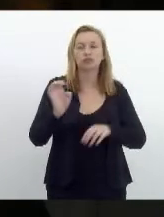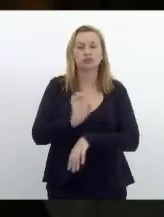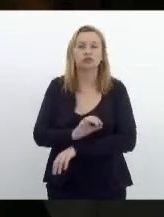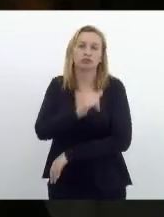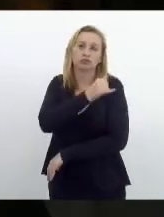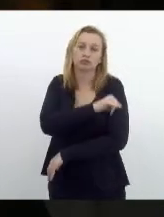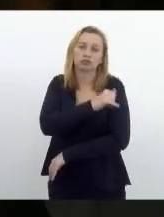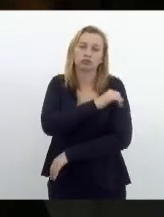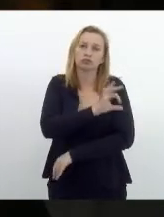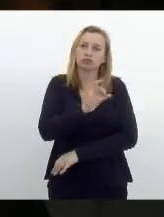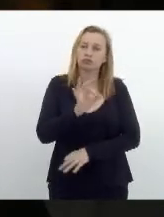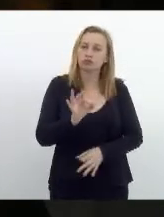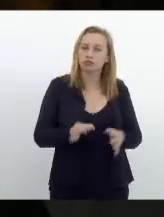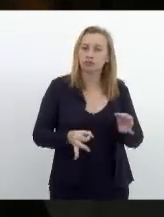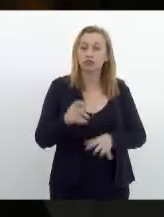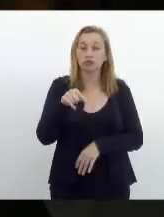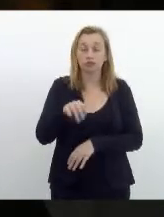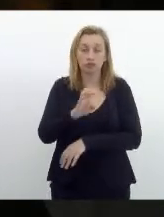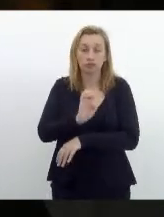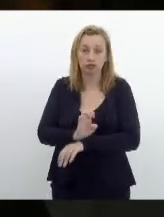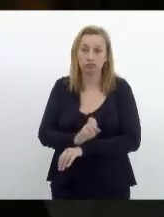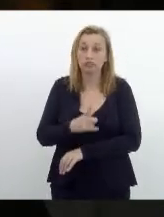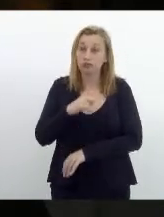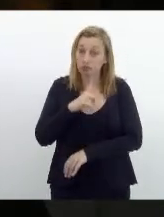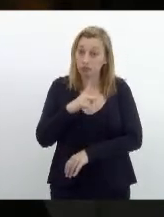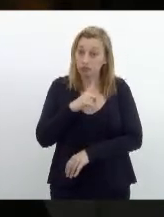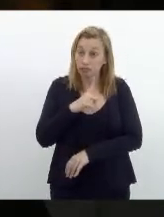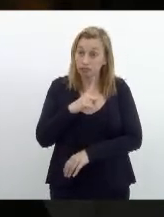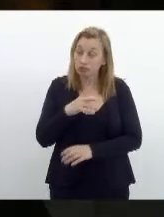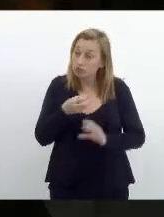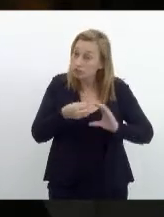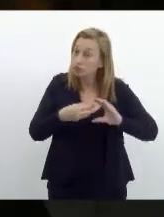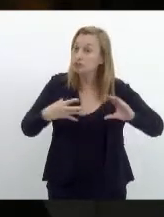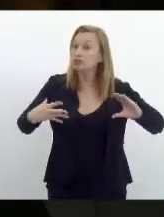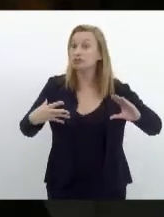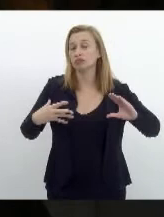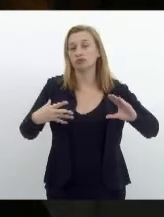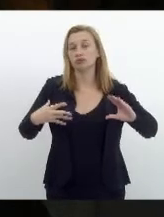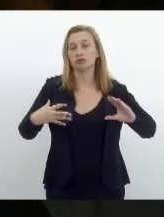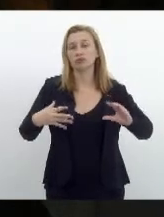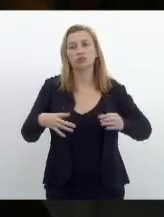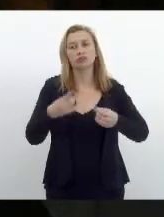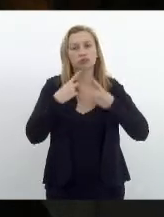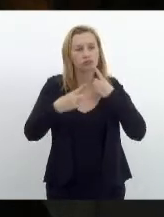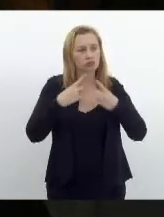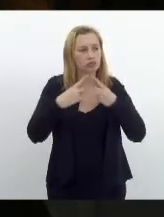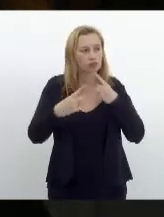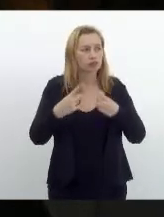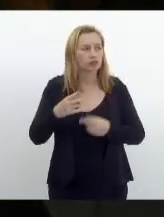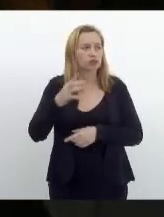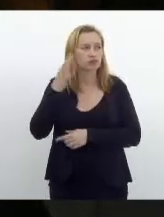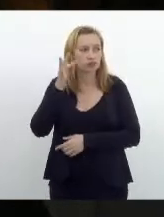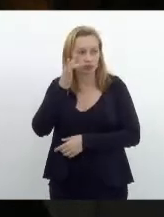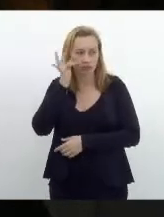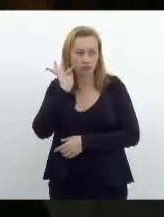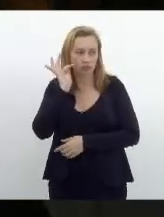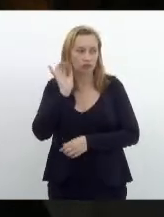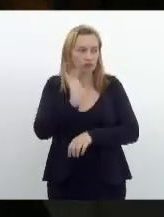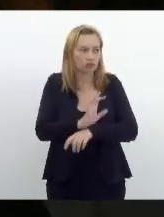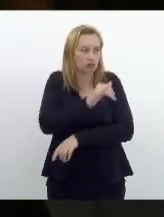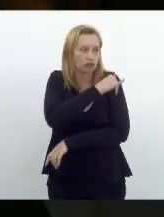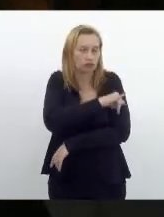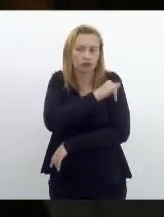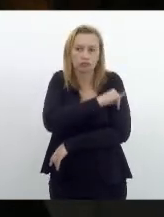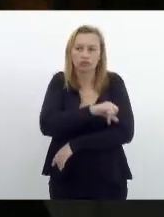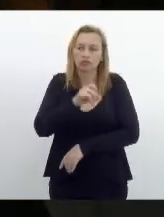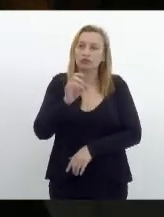Janeiro, justo este Estado que tem esta característica, Flávio, nós temos debatido tanto isso. O Estado do Rio de Janeiro